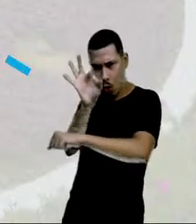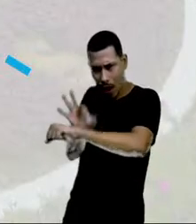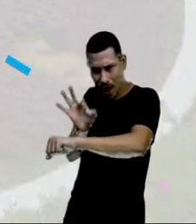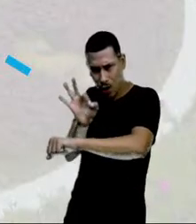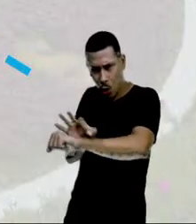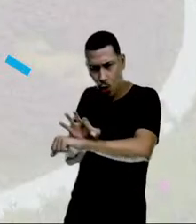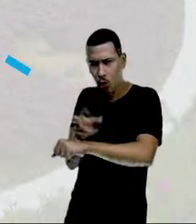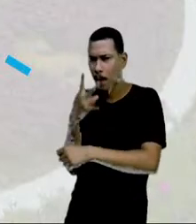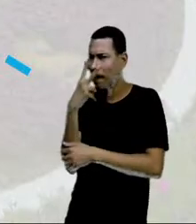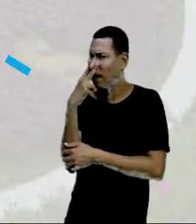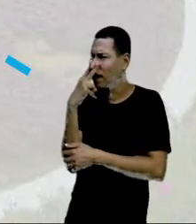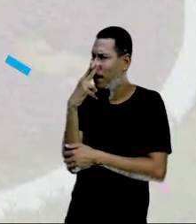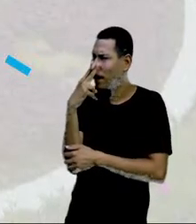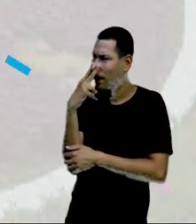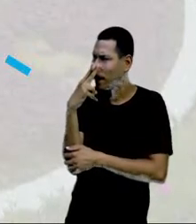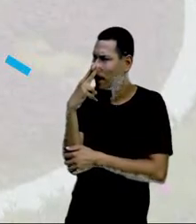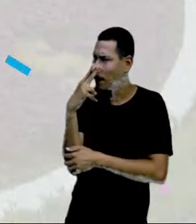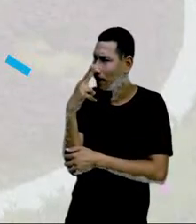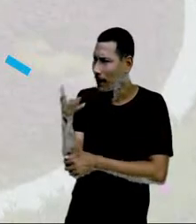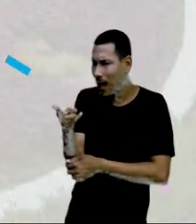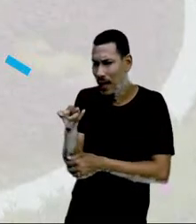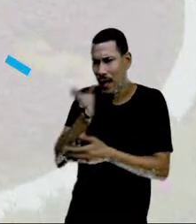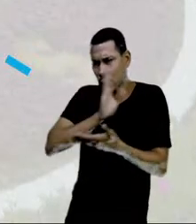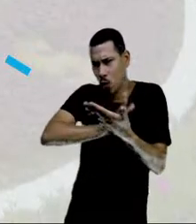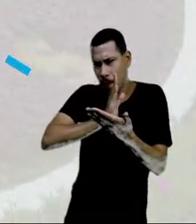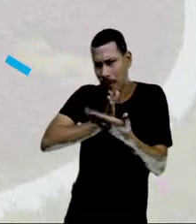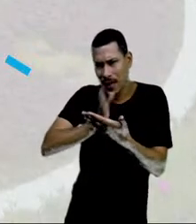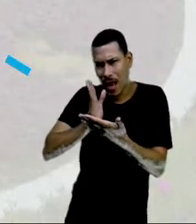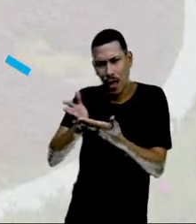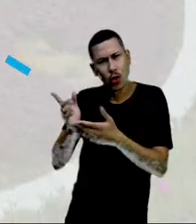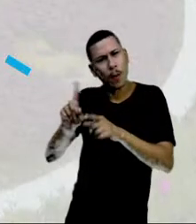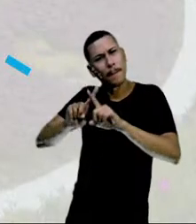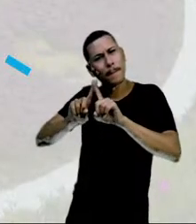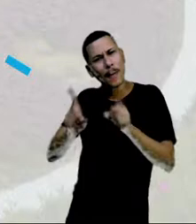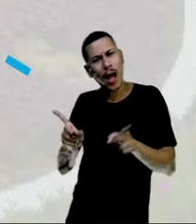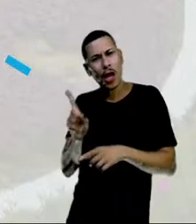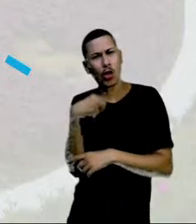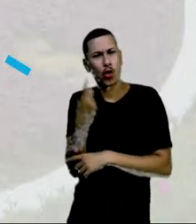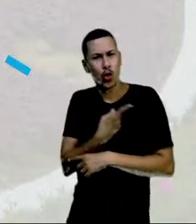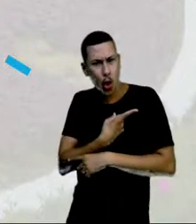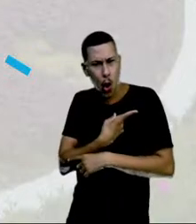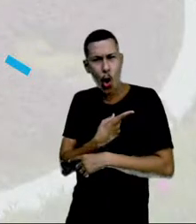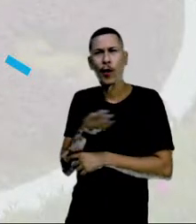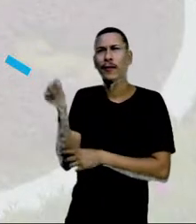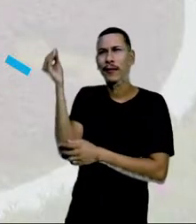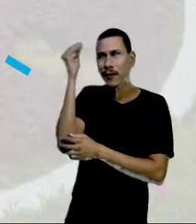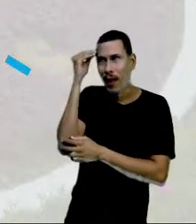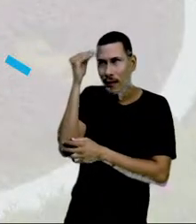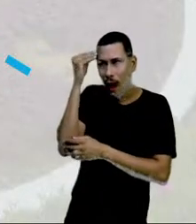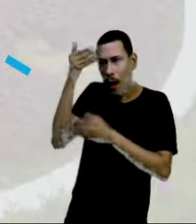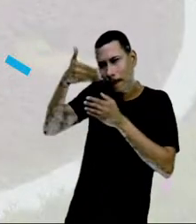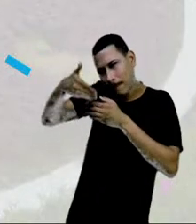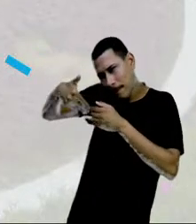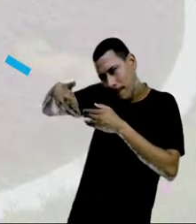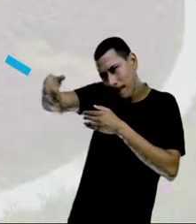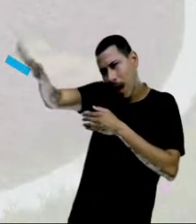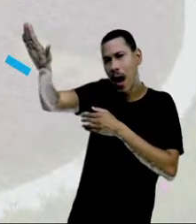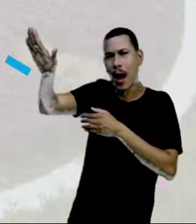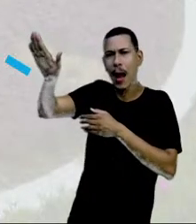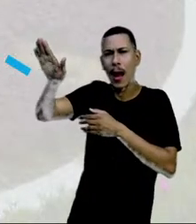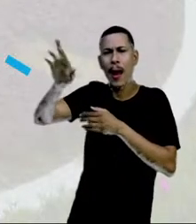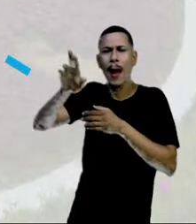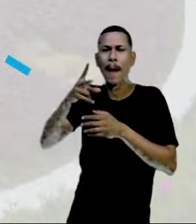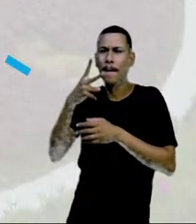que parece uma fatia, mas se a gente alongar até o infinito, a gente percebe que tem aqui,